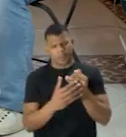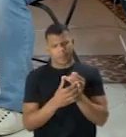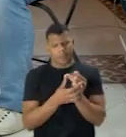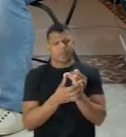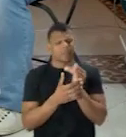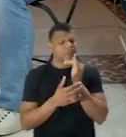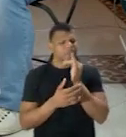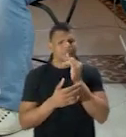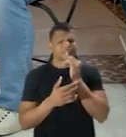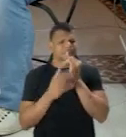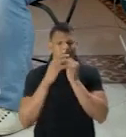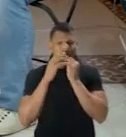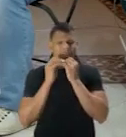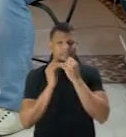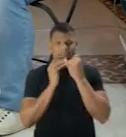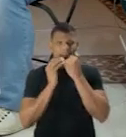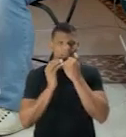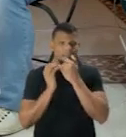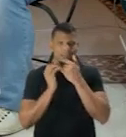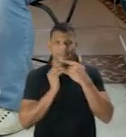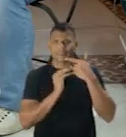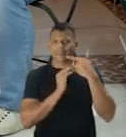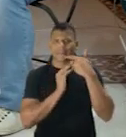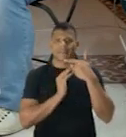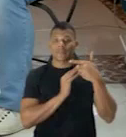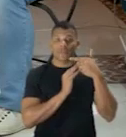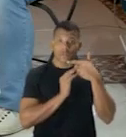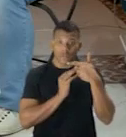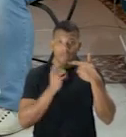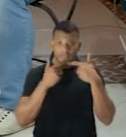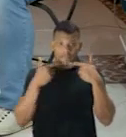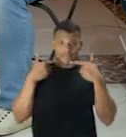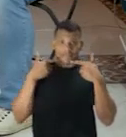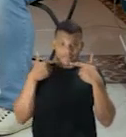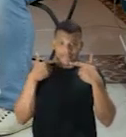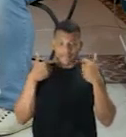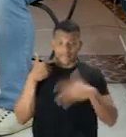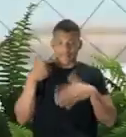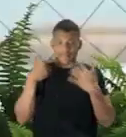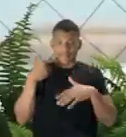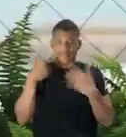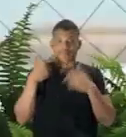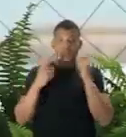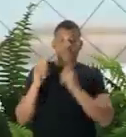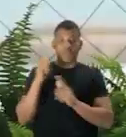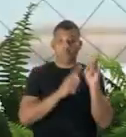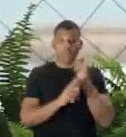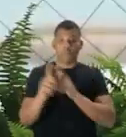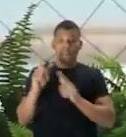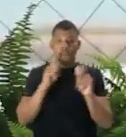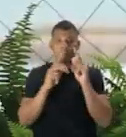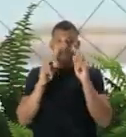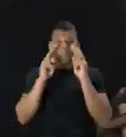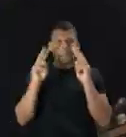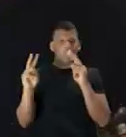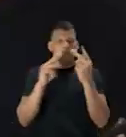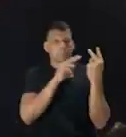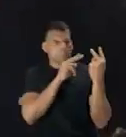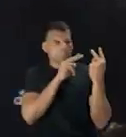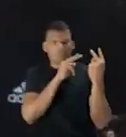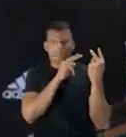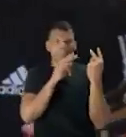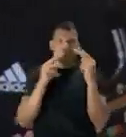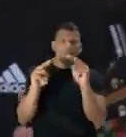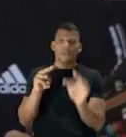o próprio mal também se cansa, o punhal que fere a gente